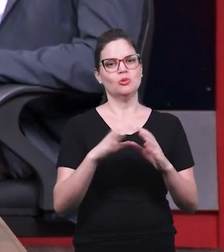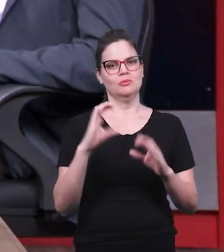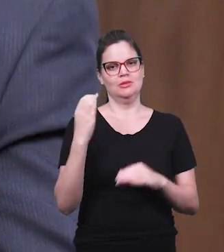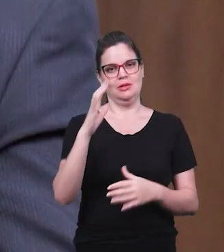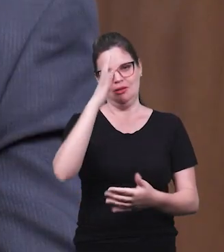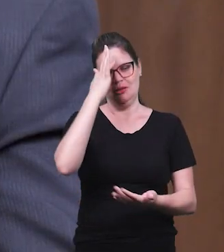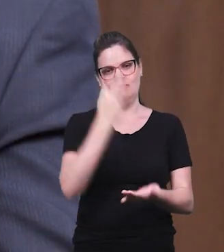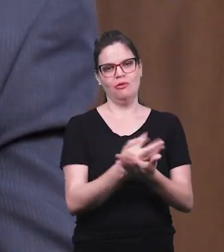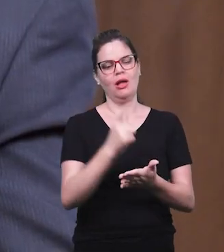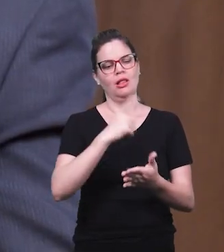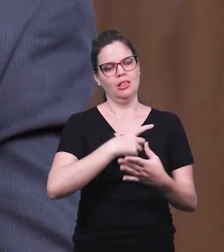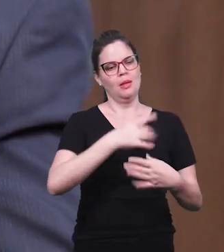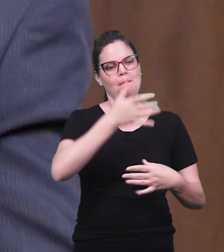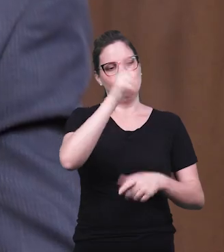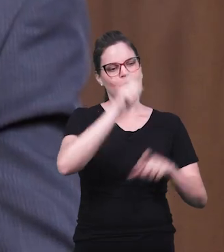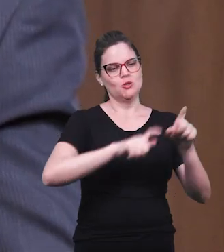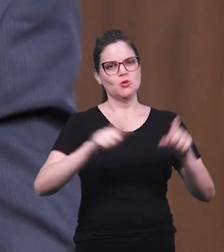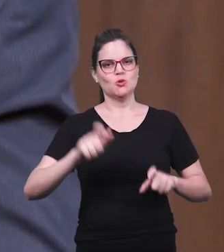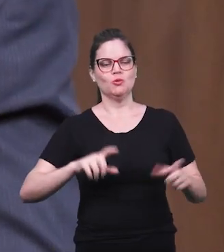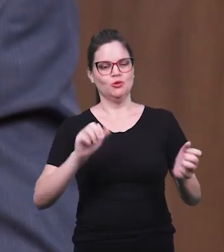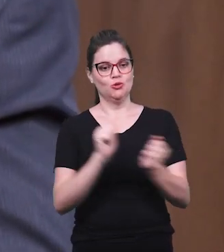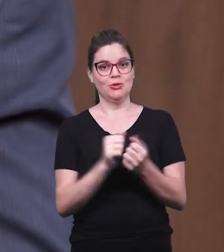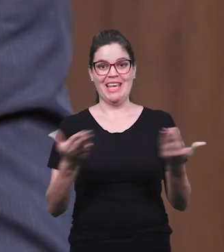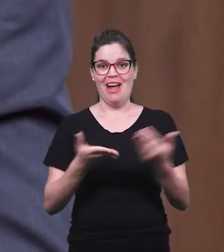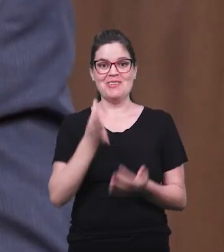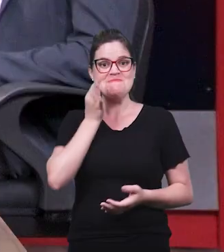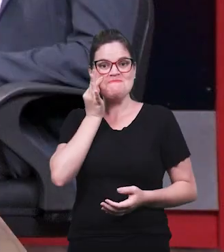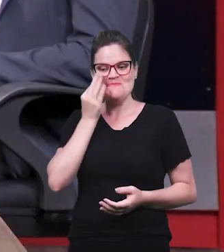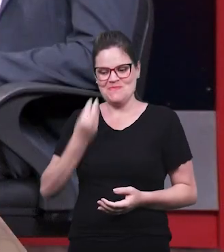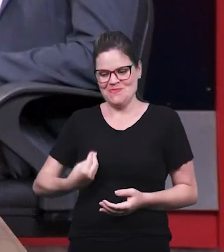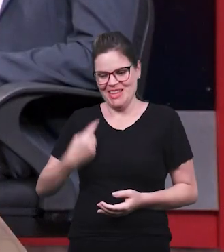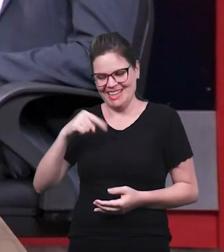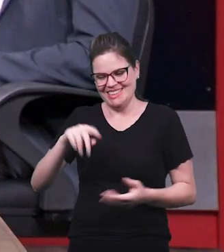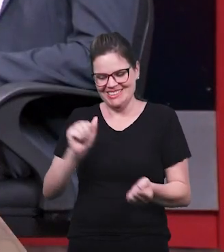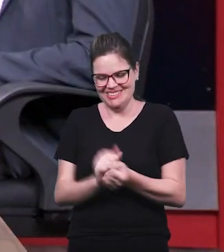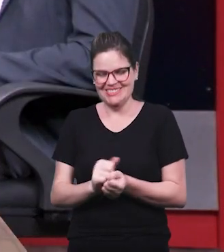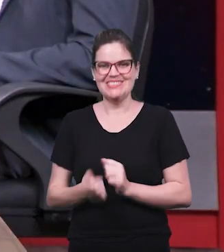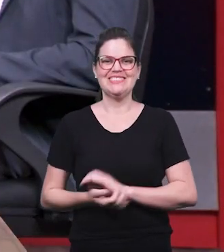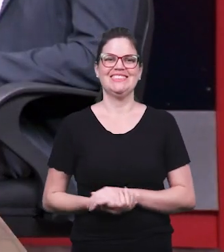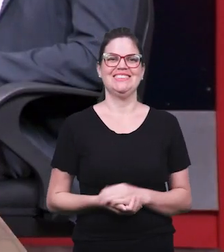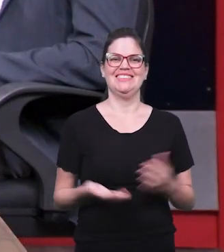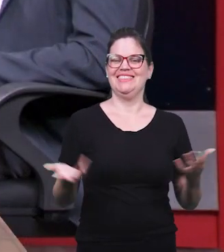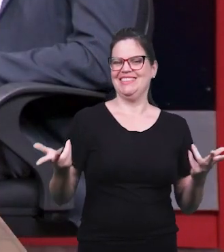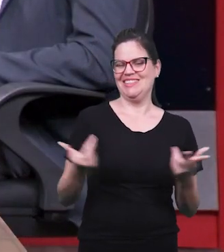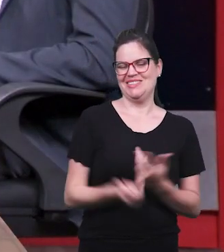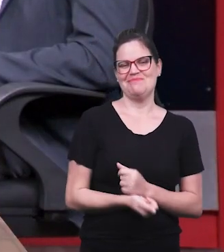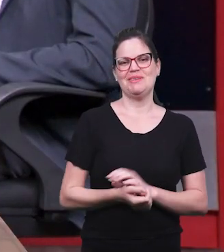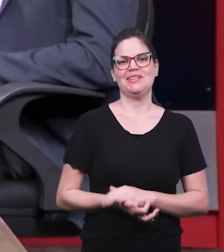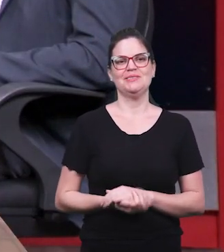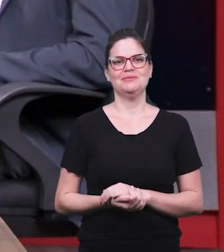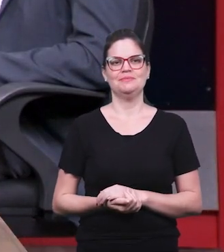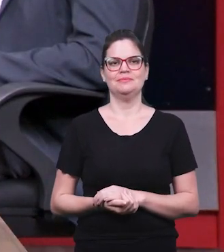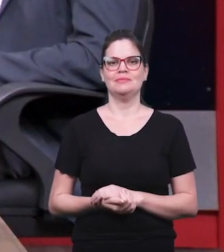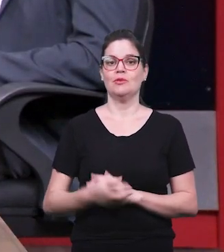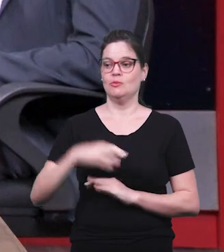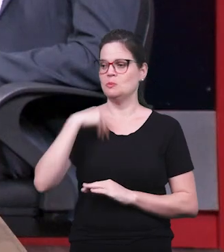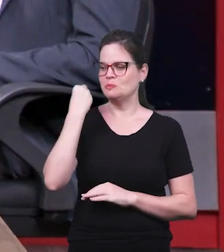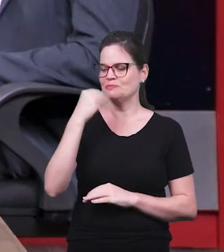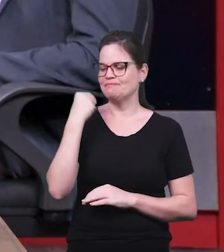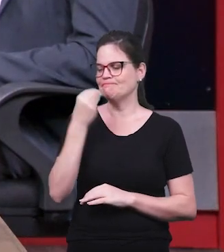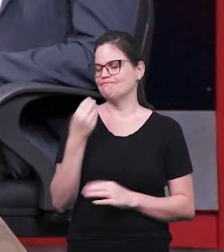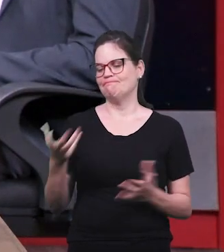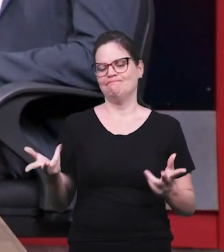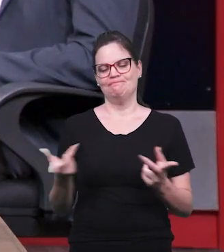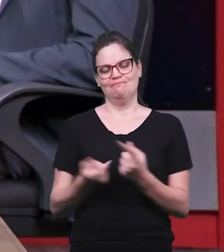quilate, e ainda mais aqui presencialmente conosco, né? Maravilha, professor né? Tiago. Olha, para mim foi uma grande experiência,